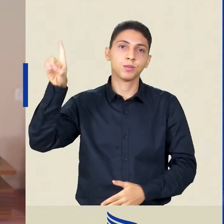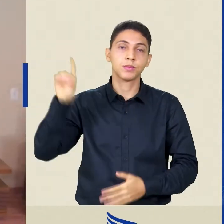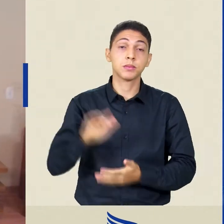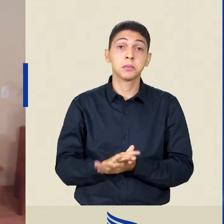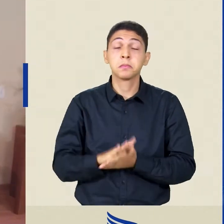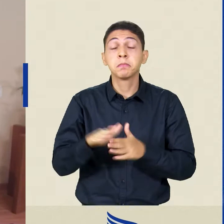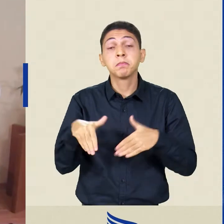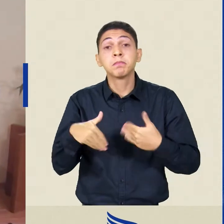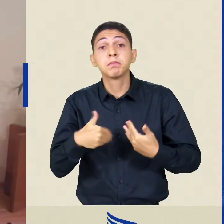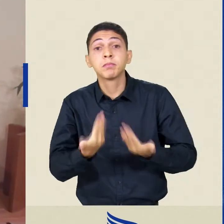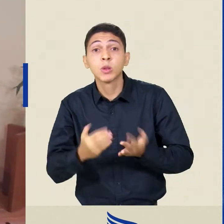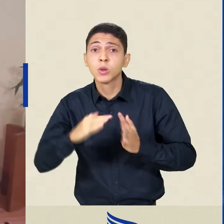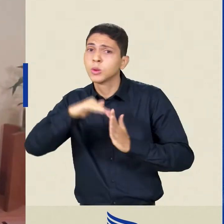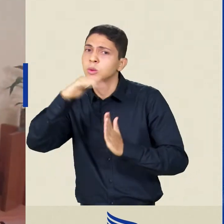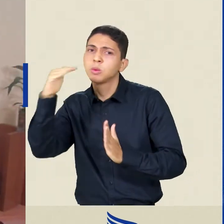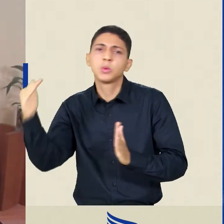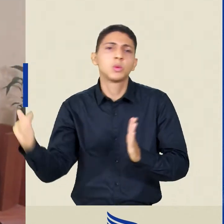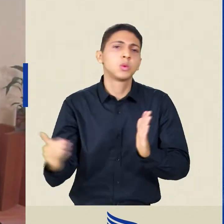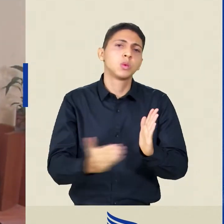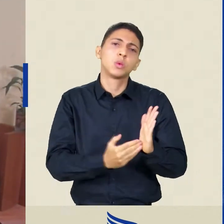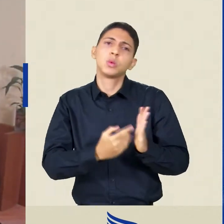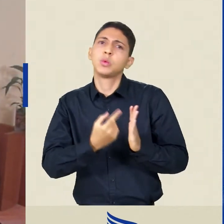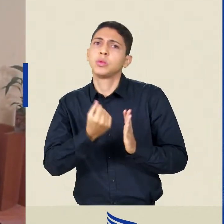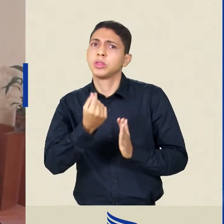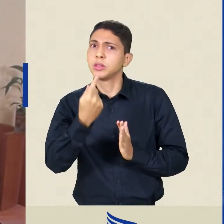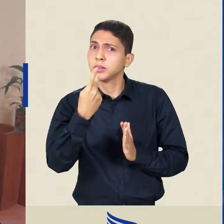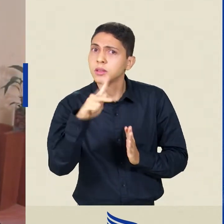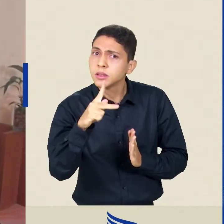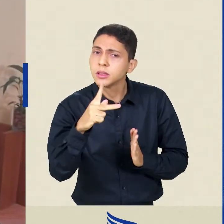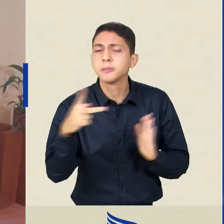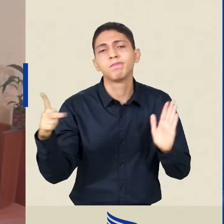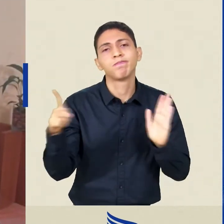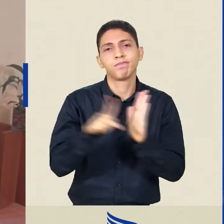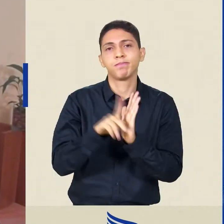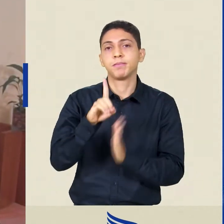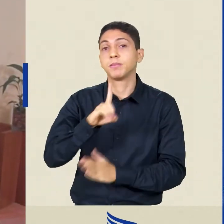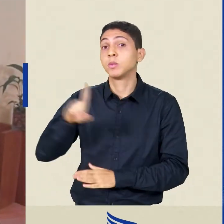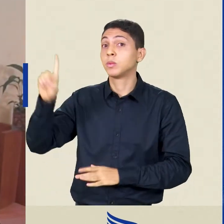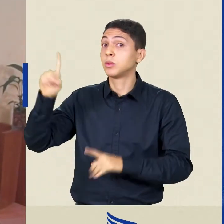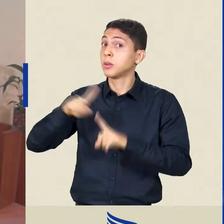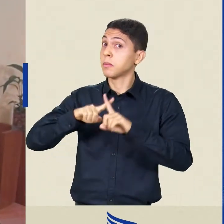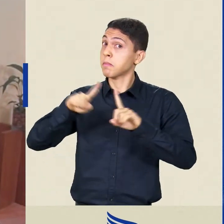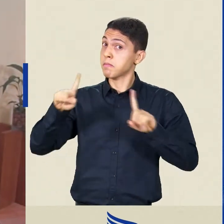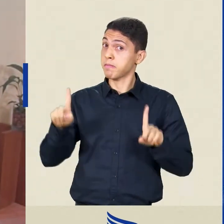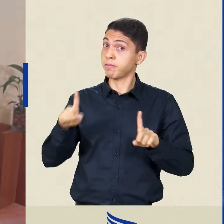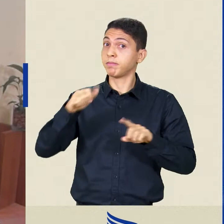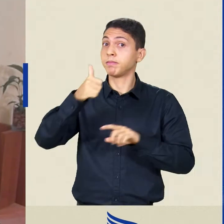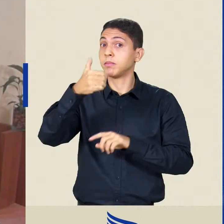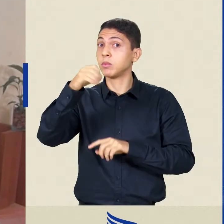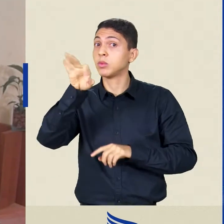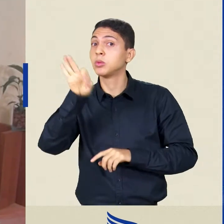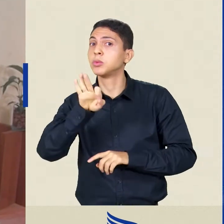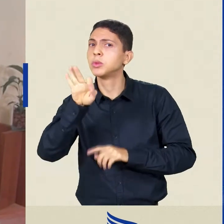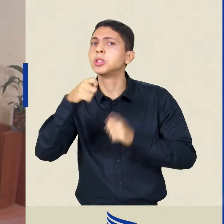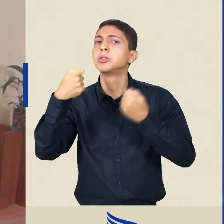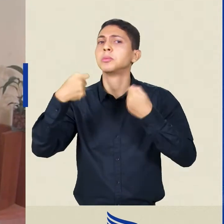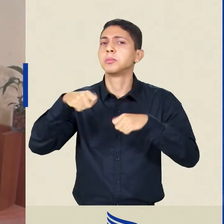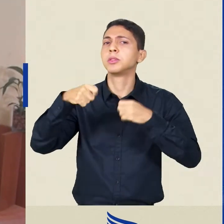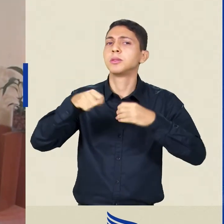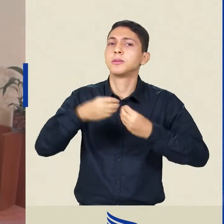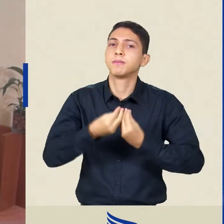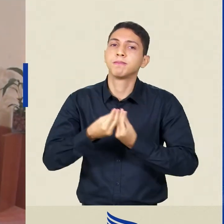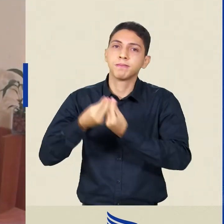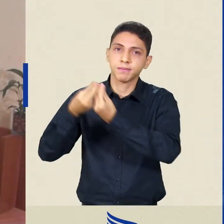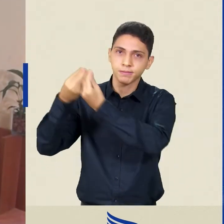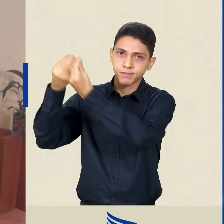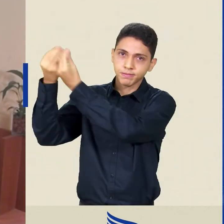verdade, 100% da sua renda é do Senhor, mas 10% devem ser devolvidos pontualmente. Agora